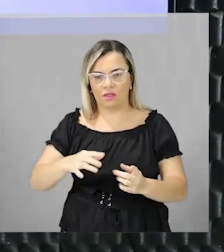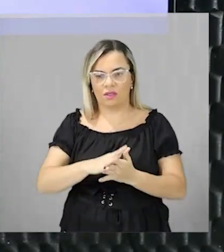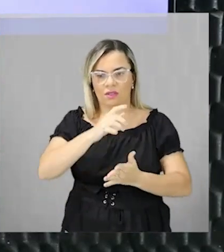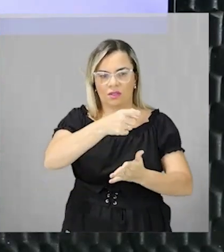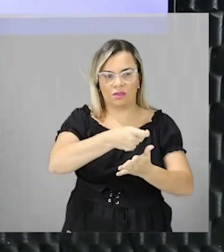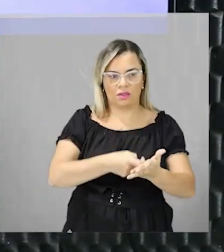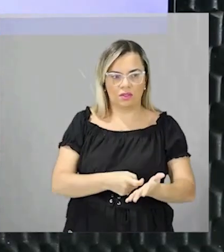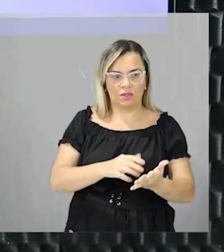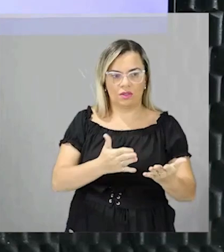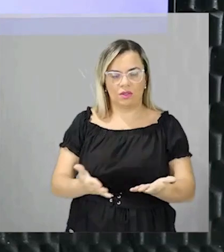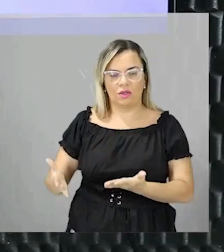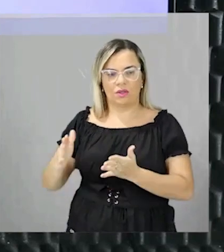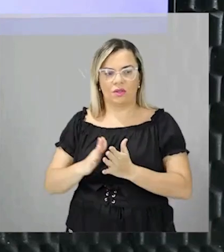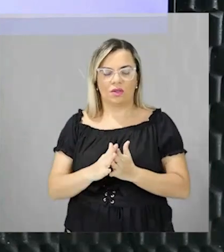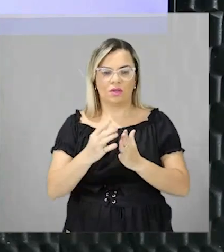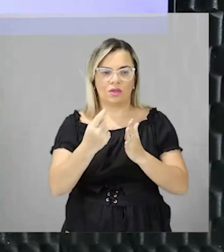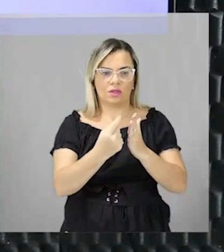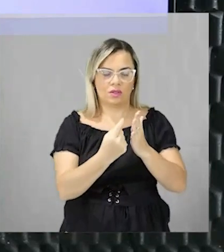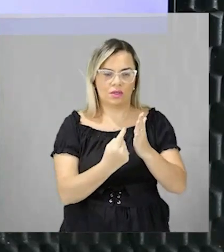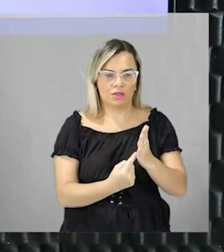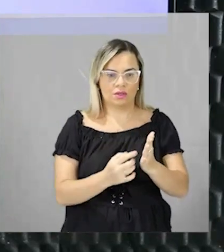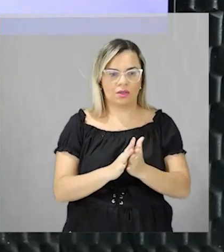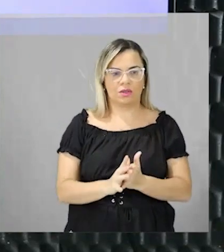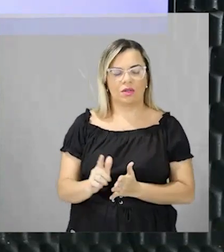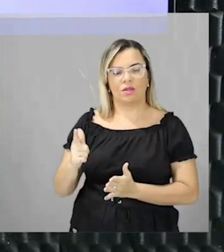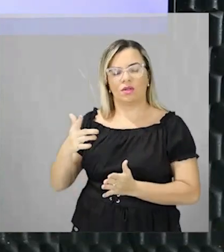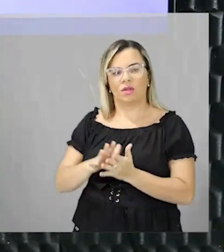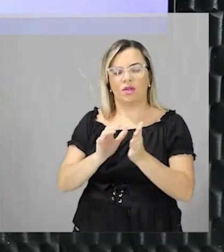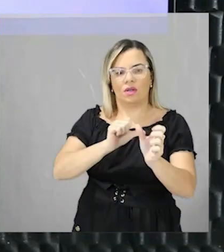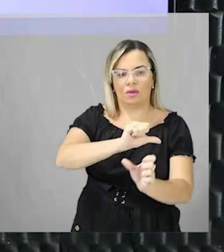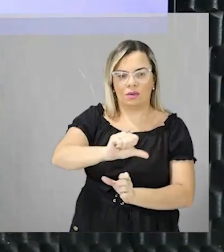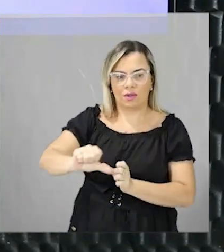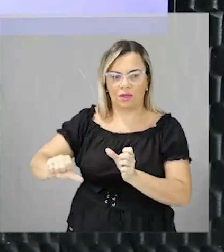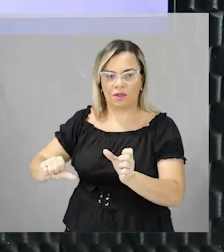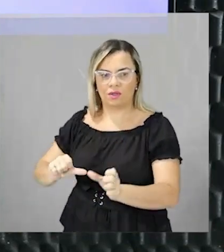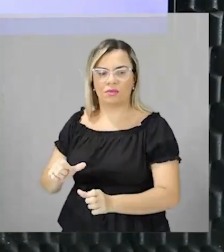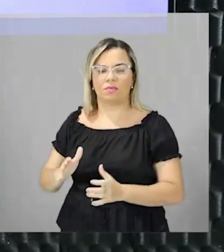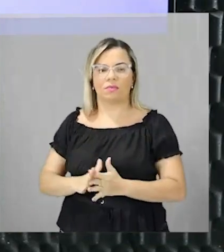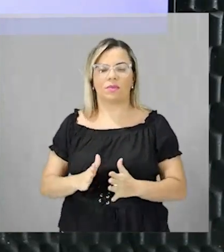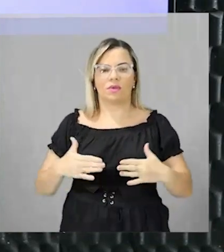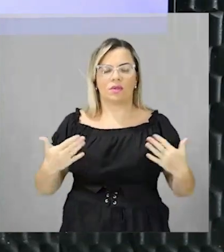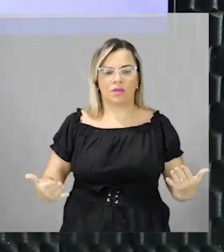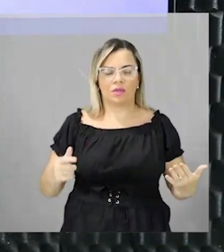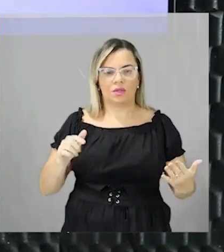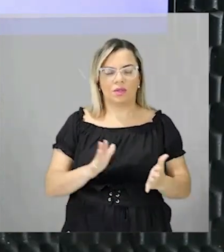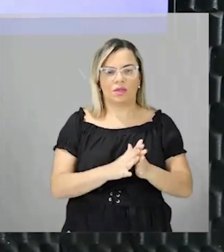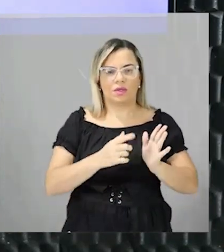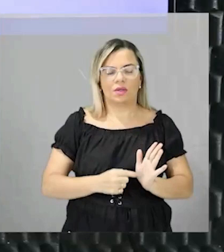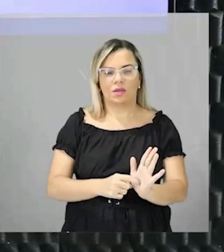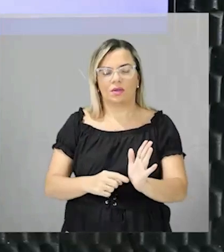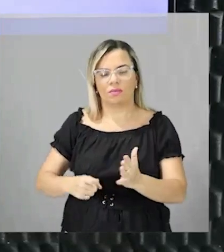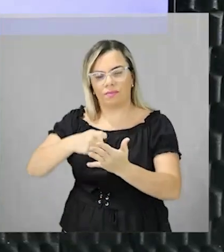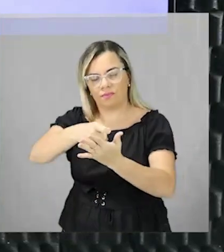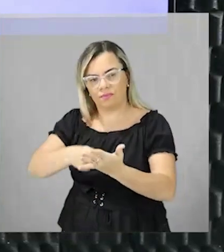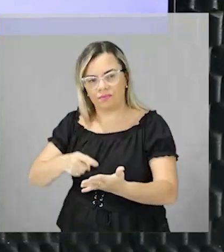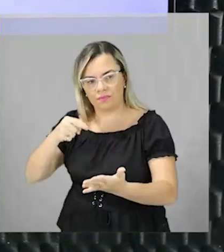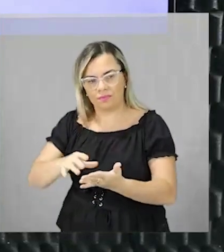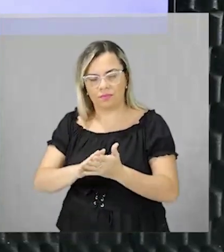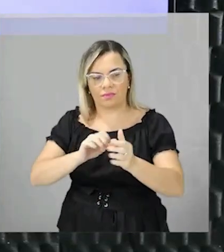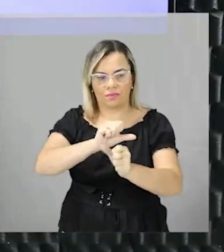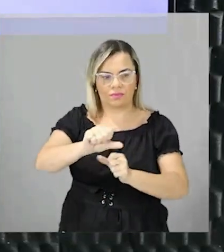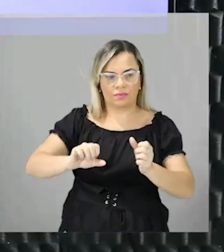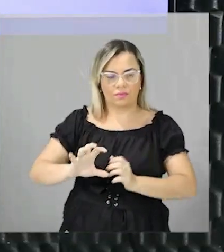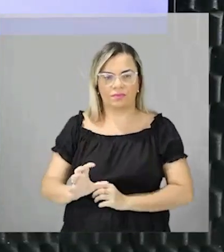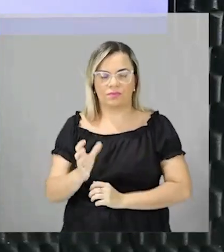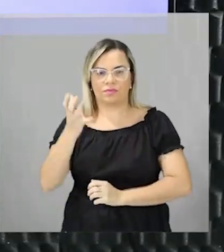conforme descritas no texto, compõem o seguinte processo geomorfológico, ou seja, o texto ele vai te falar, né, das transformações